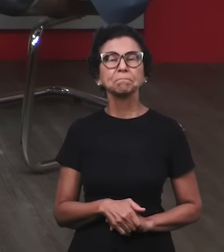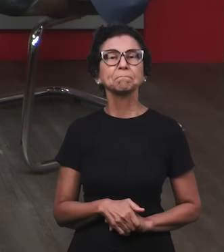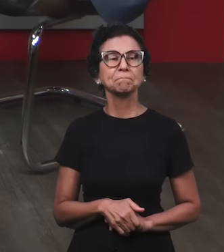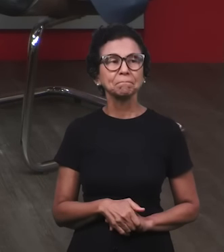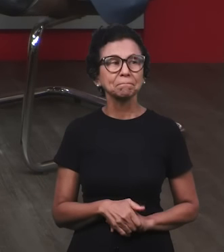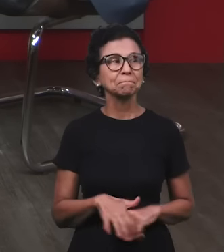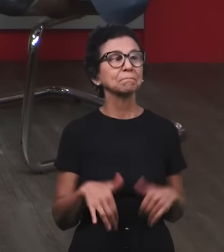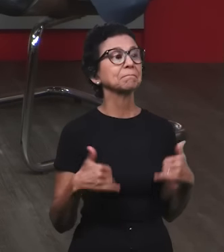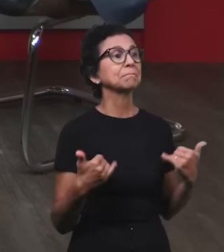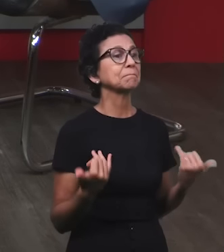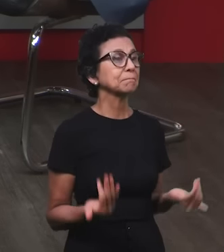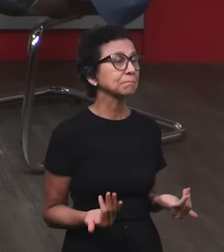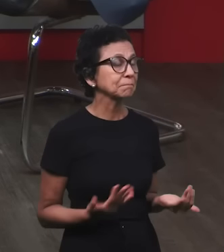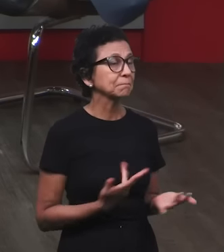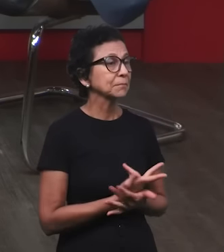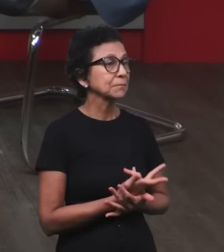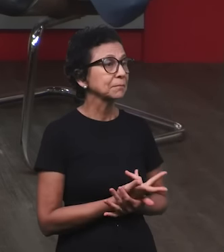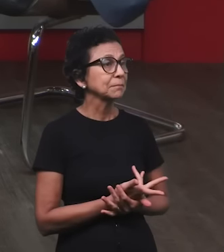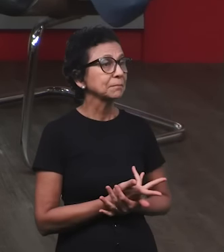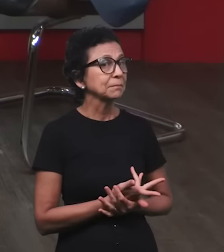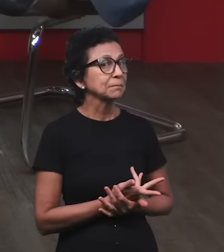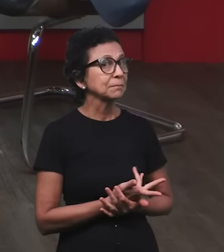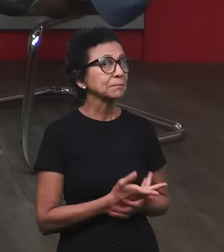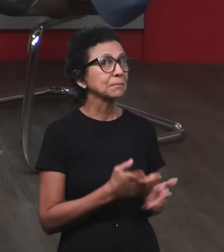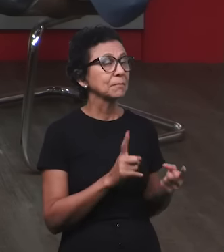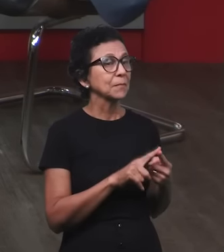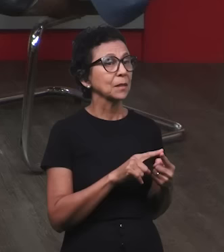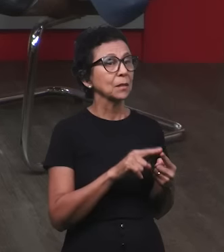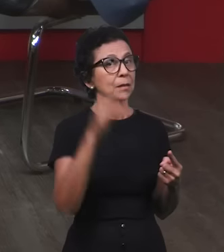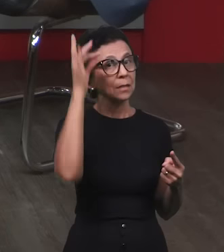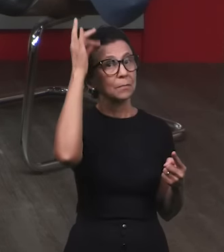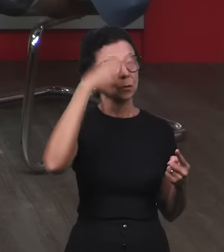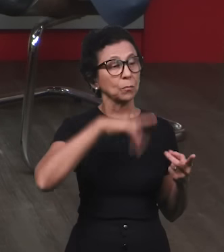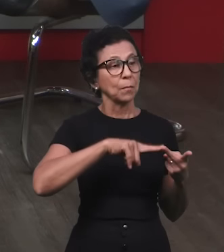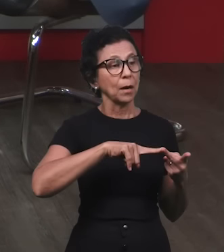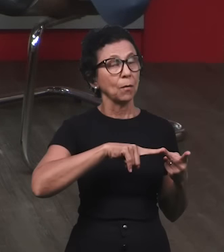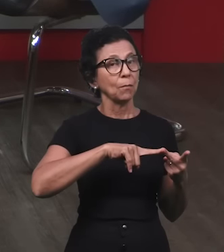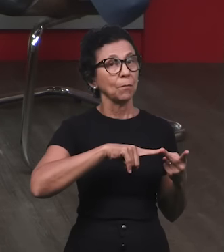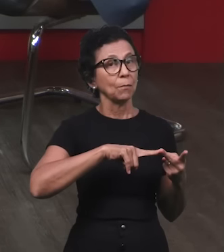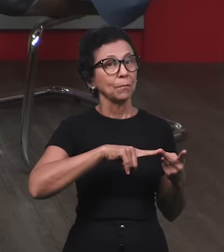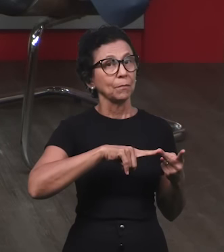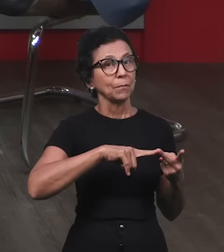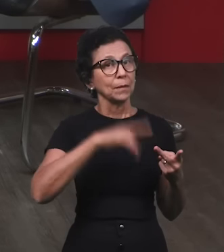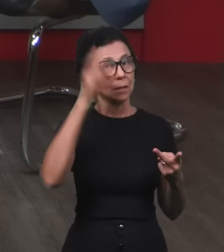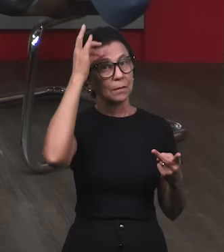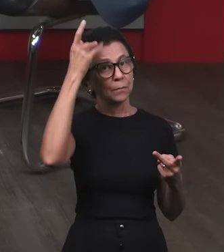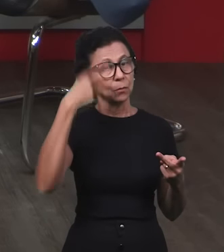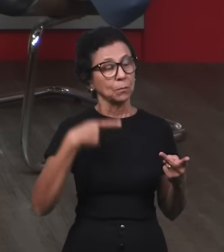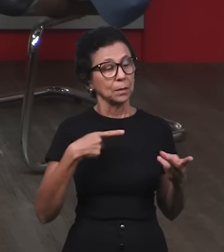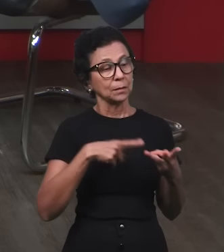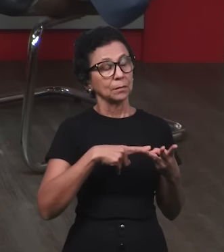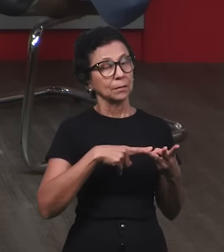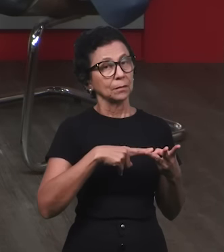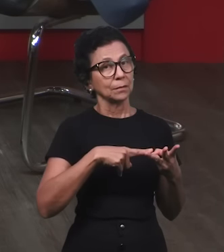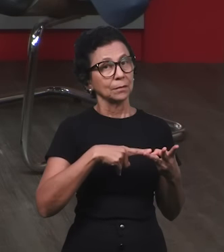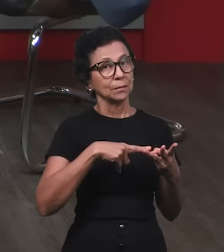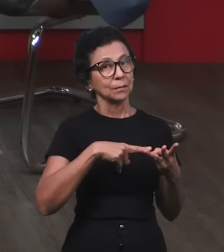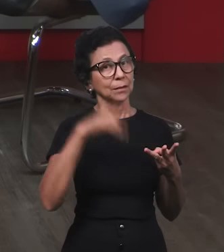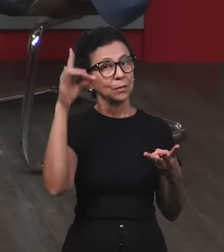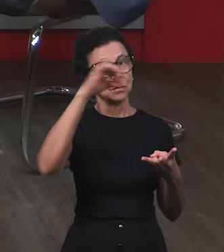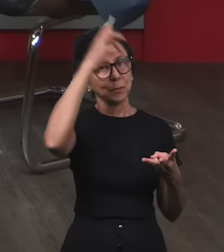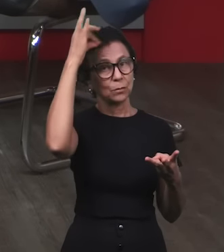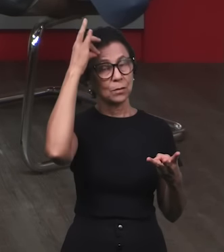Agora você vê o seguinte, o que nós falamos? Então, o espírito do mal, o espírito do homem, o espírito do adversário. Ali, Samuel não era oprimido, não é nada. Samuel,